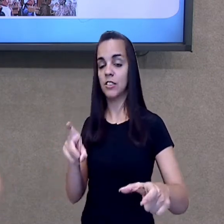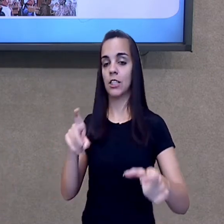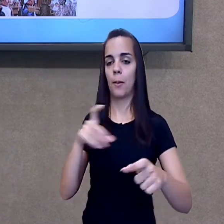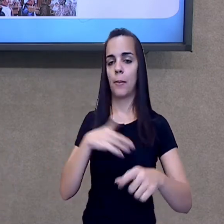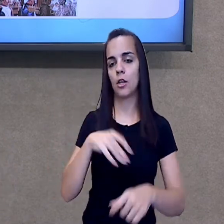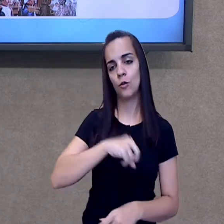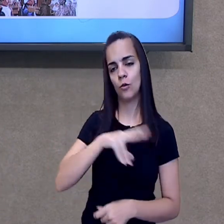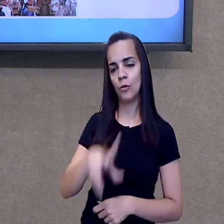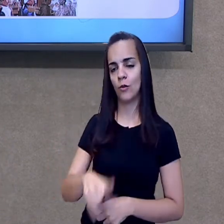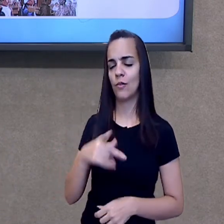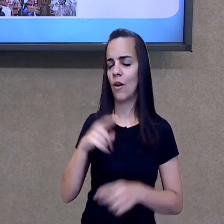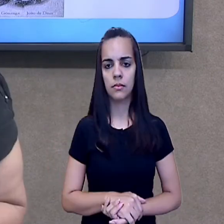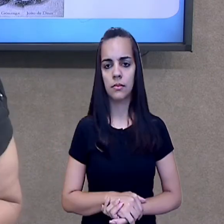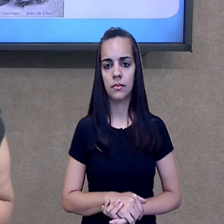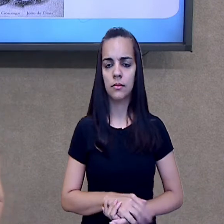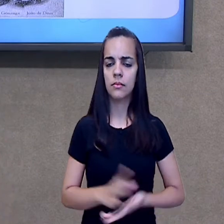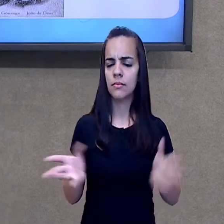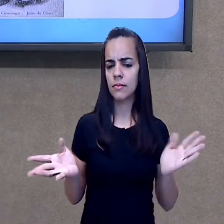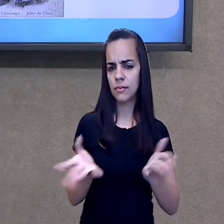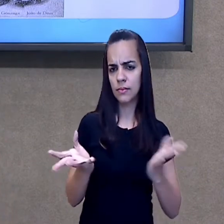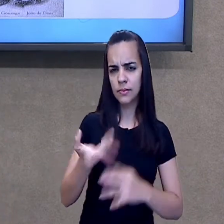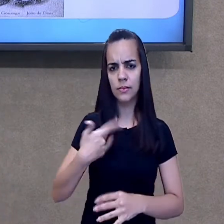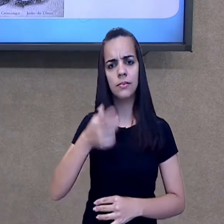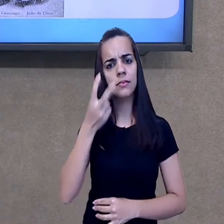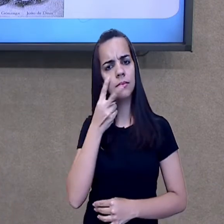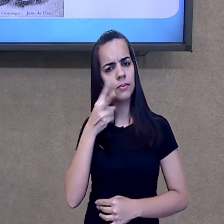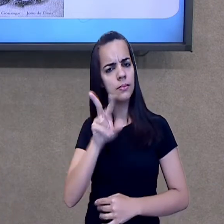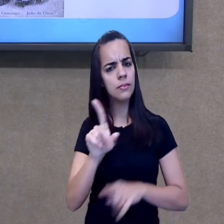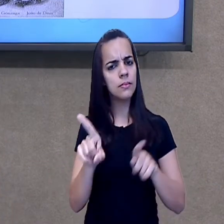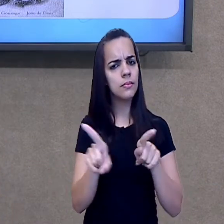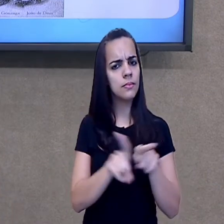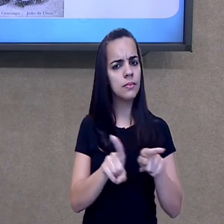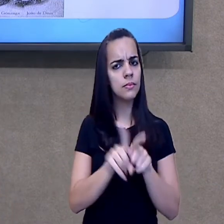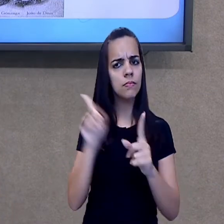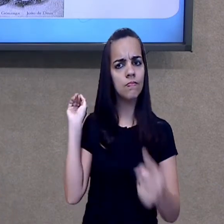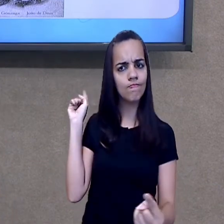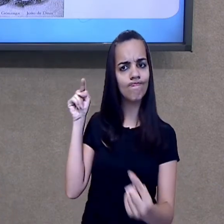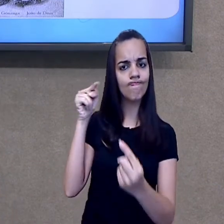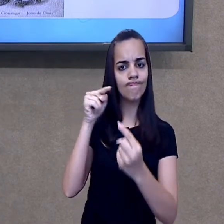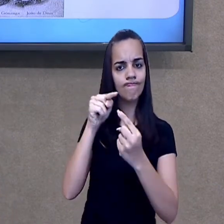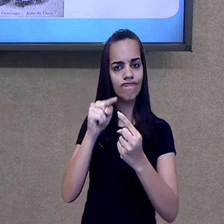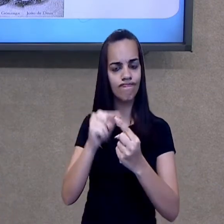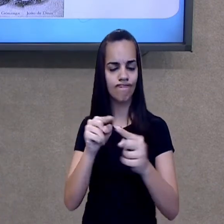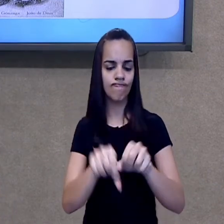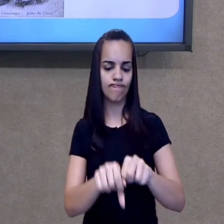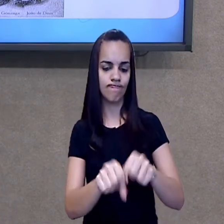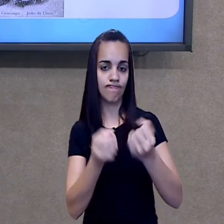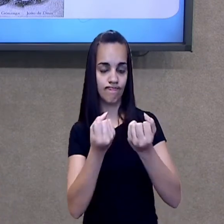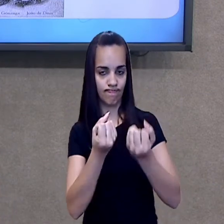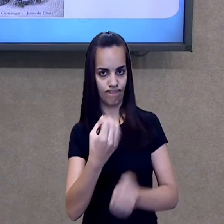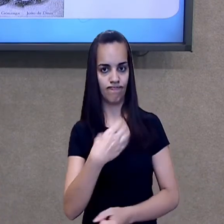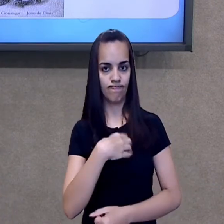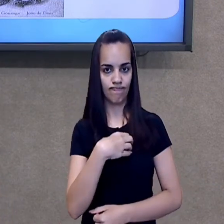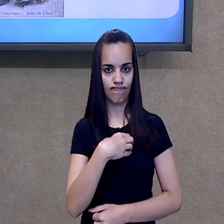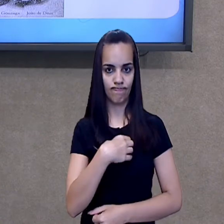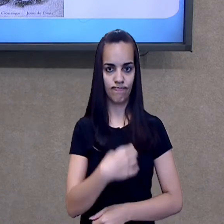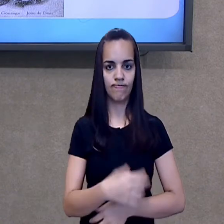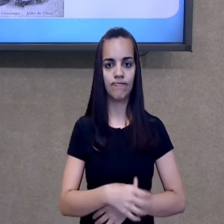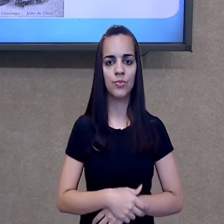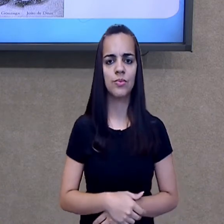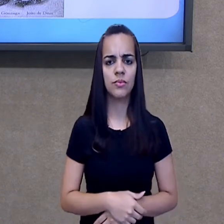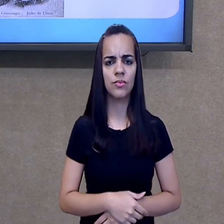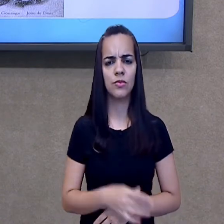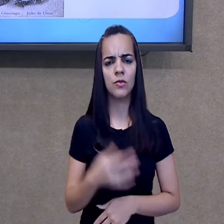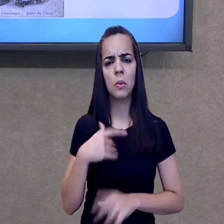na população. Agora nós vamos ver também os objetivos da Conjuração Baiana. E os